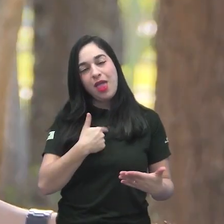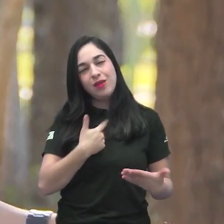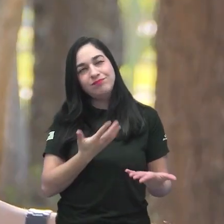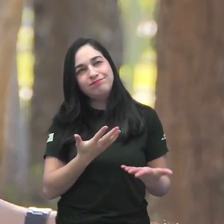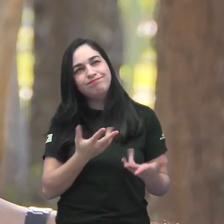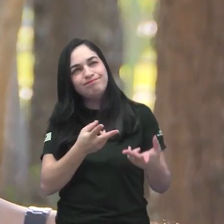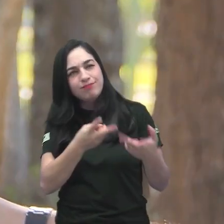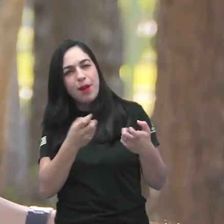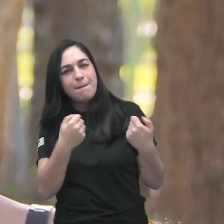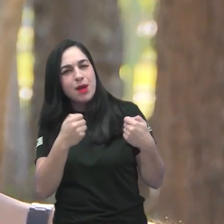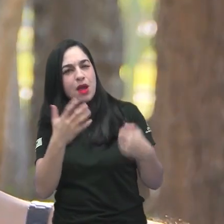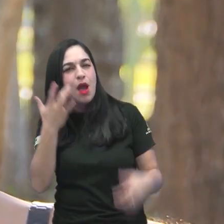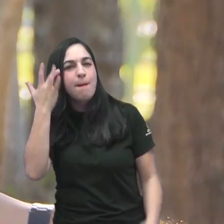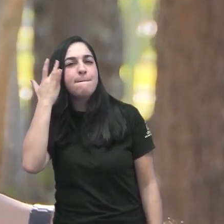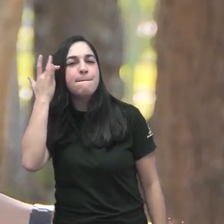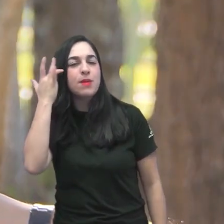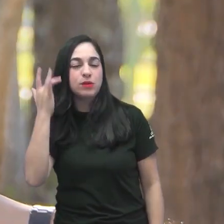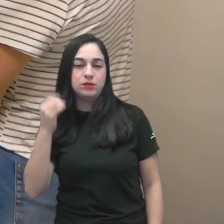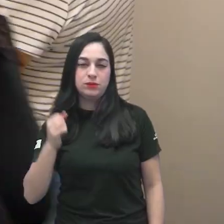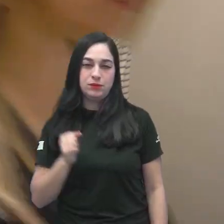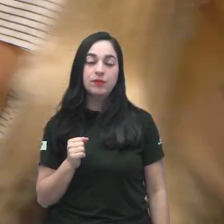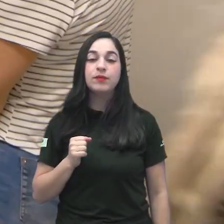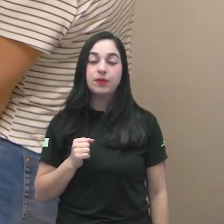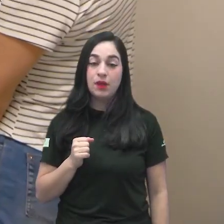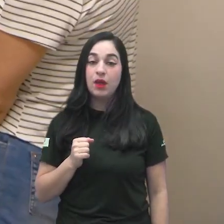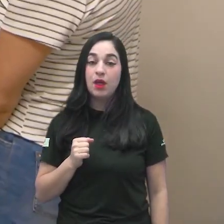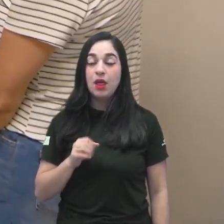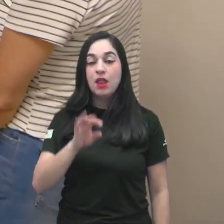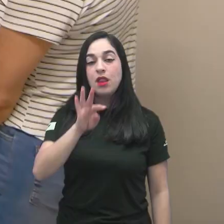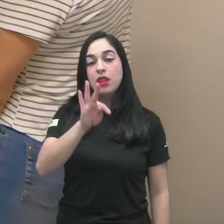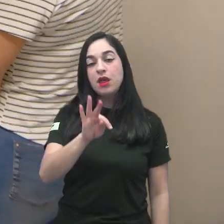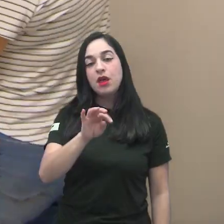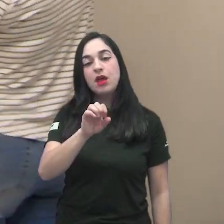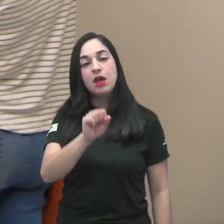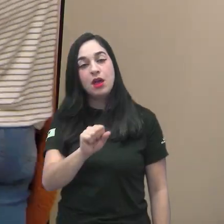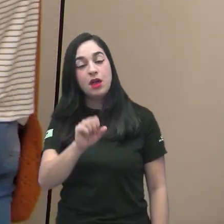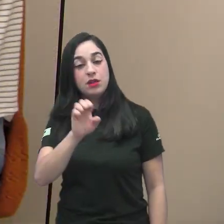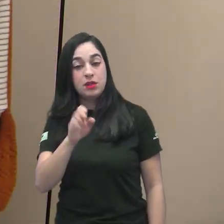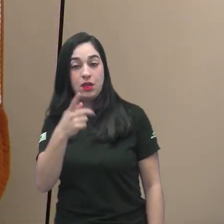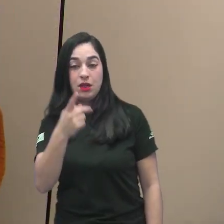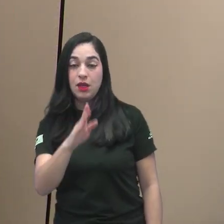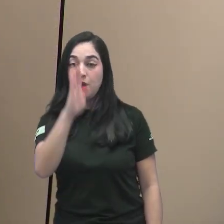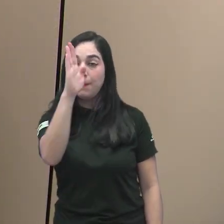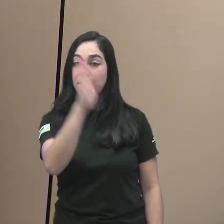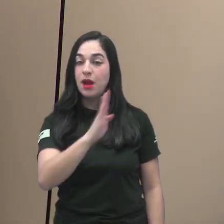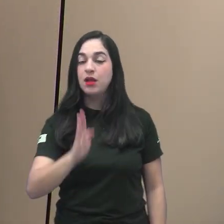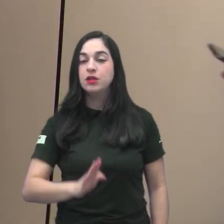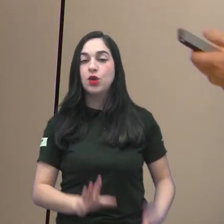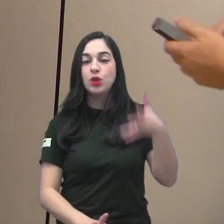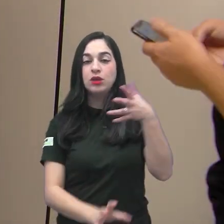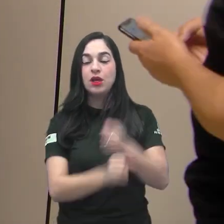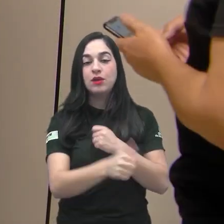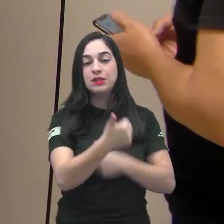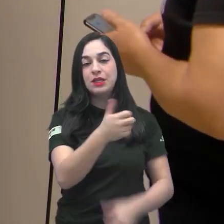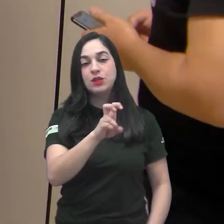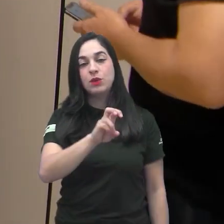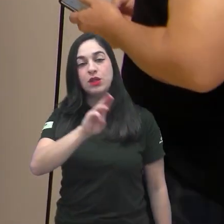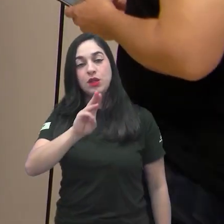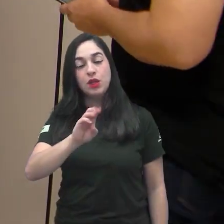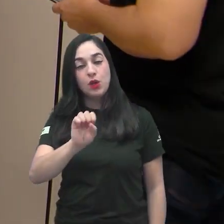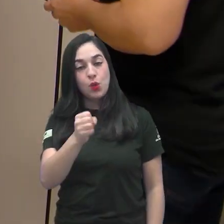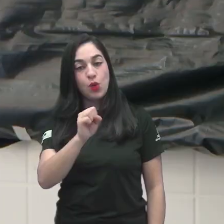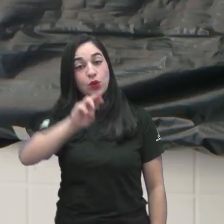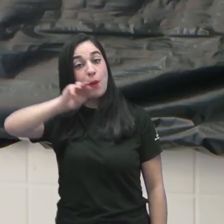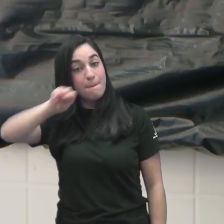acho que me ajudou a ter um pouco mais de senso de amadurecimento. Segundo o Tribunal Superior Eleitoral, o país tem mais de 158 milhões